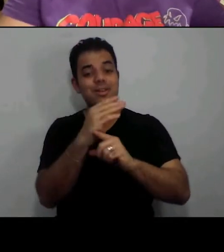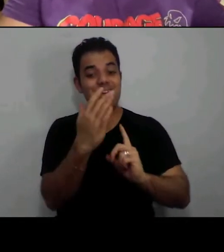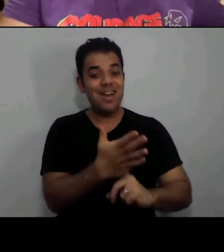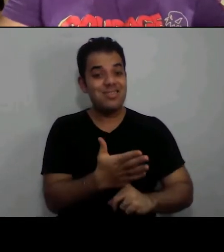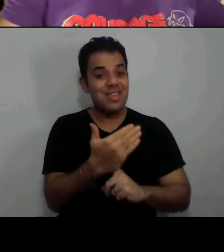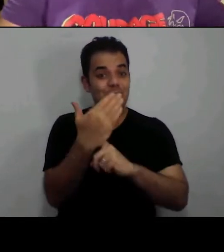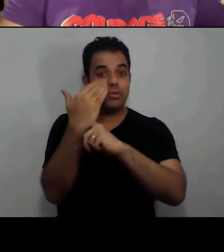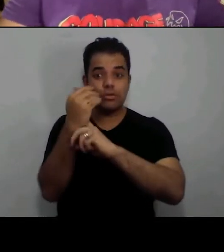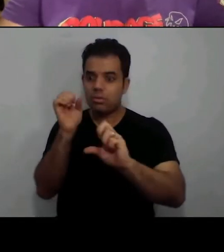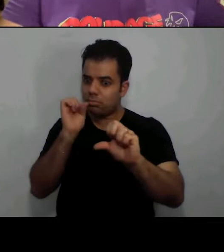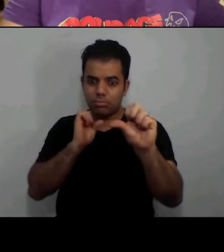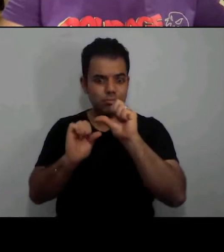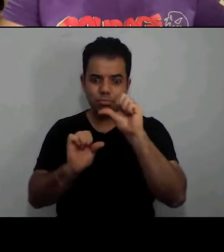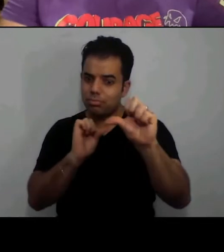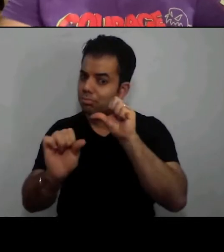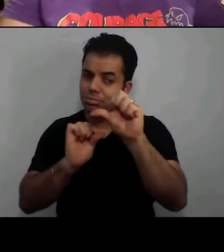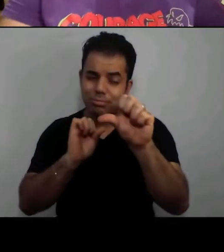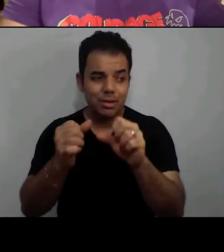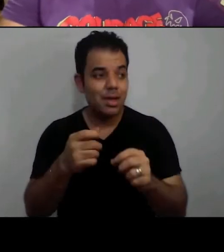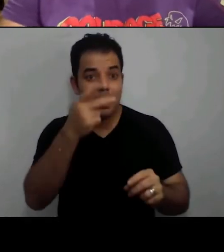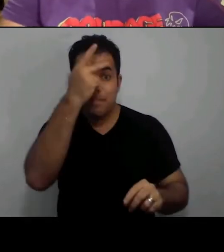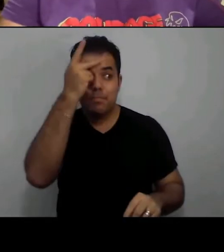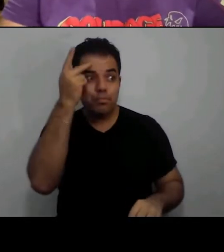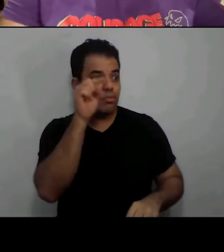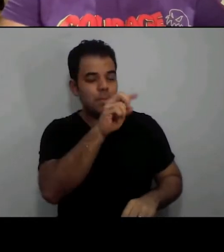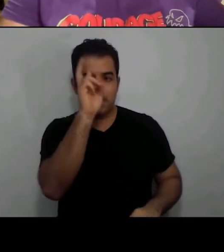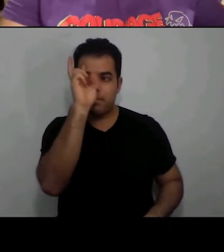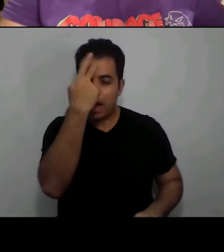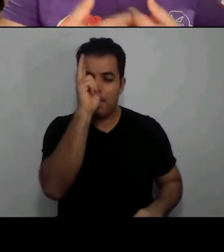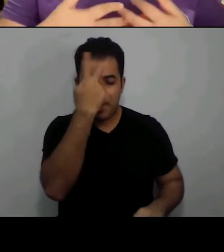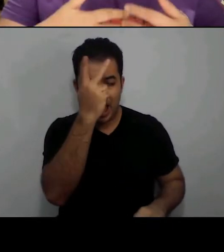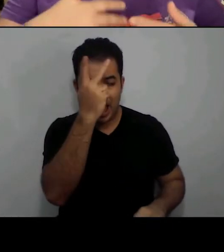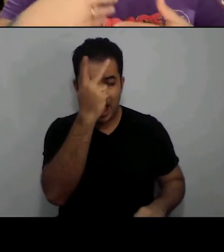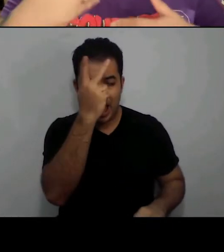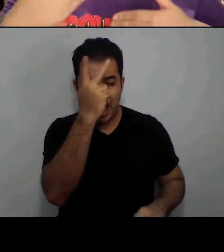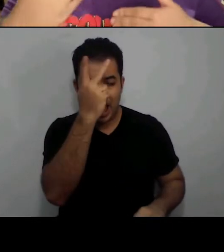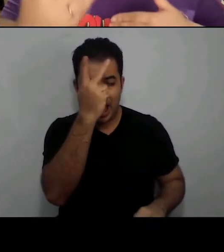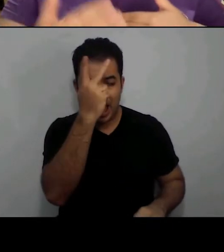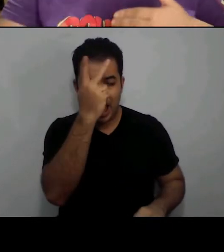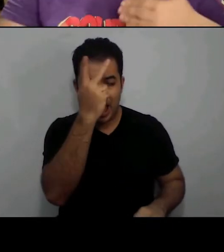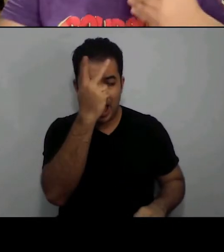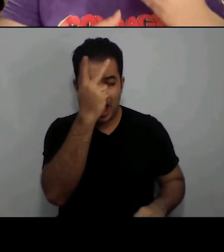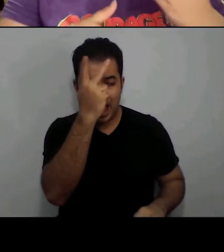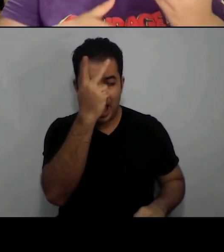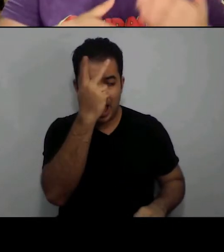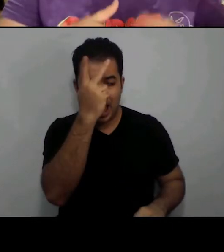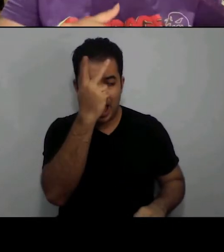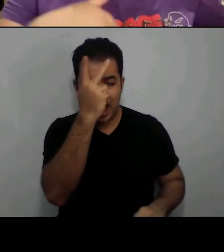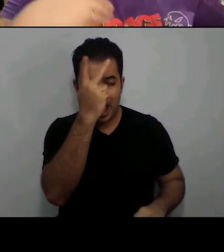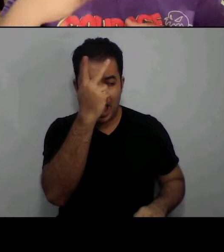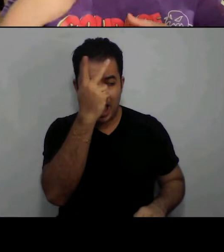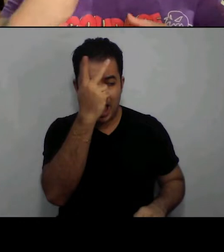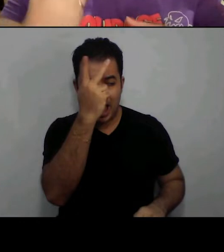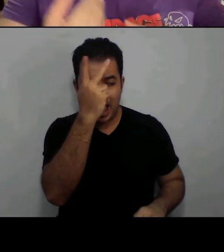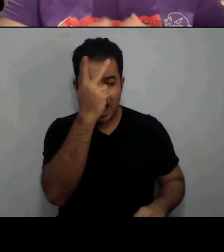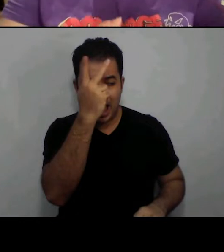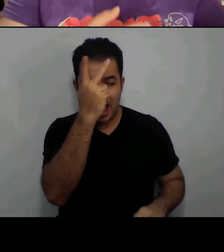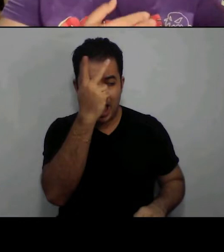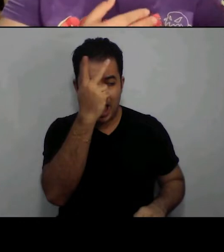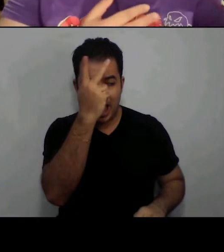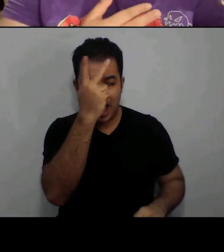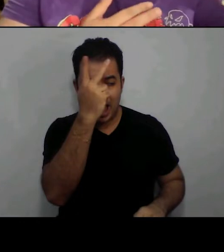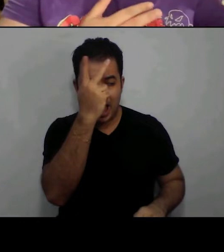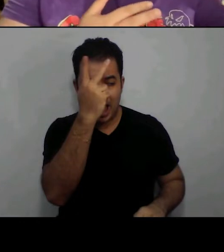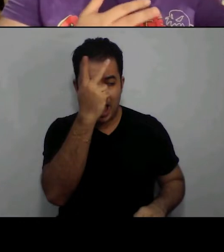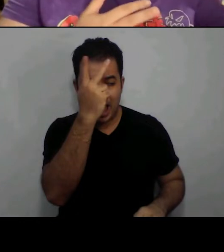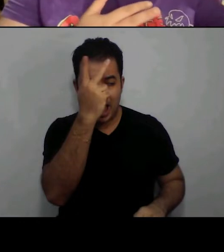muda toda hora, pessoas, então, muito mais. Então, toda hora eu vou ter que sim fazer uma evolução no meu sistema, aprimorar